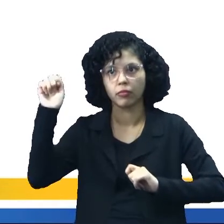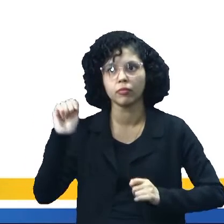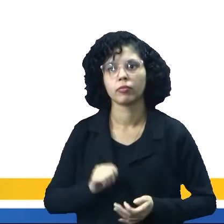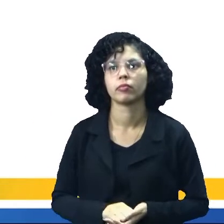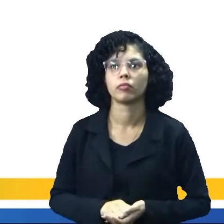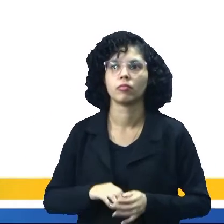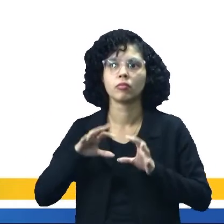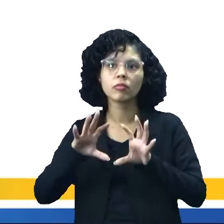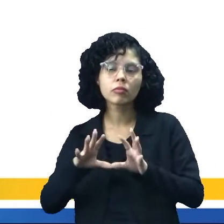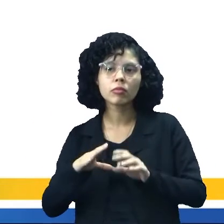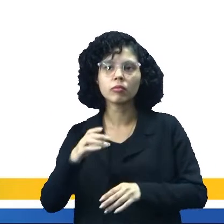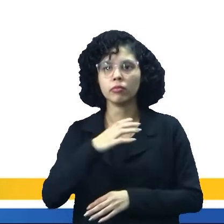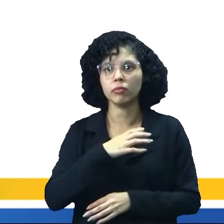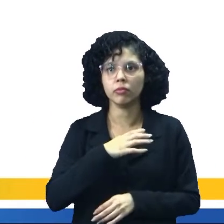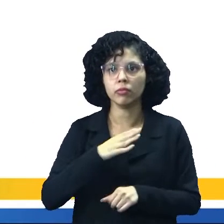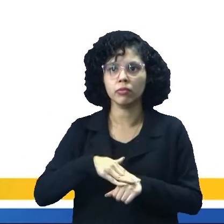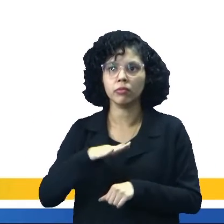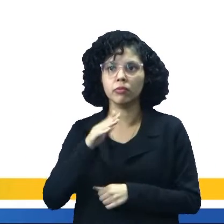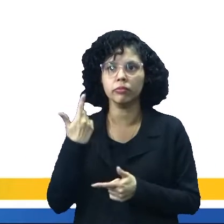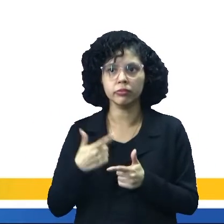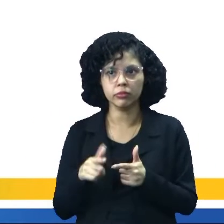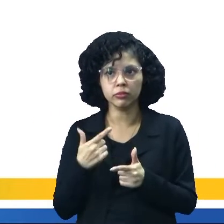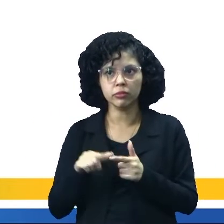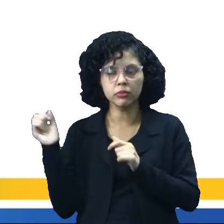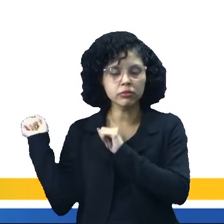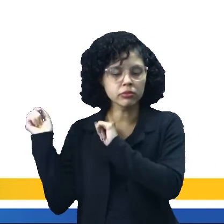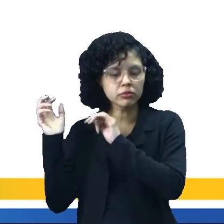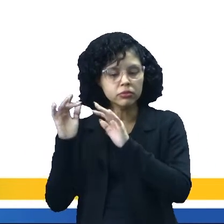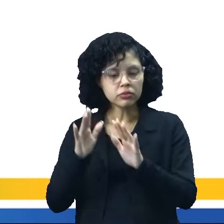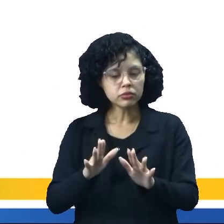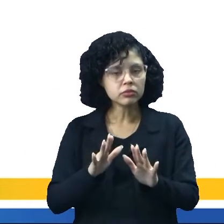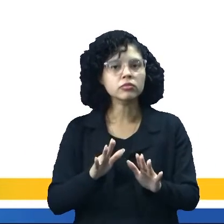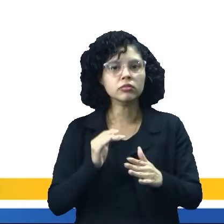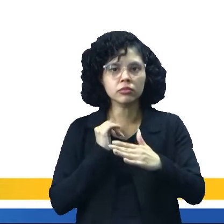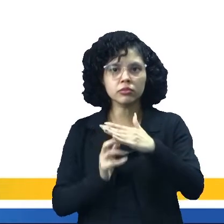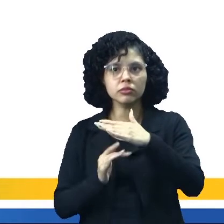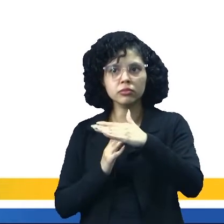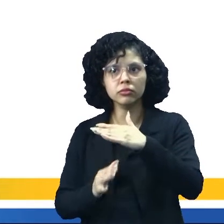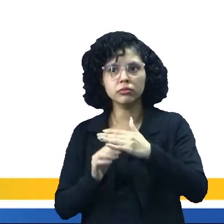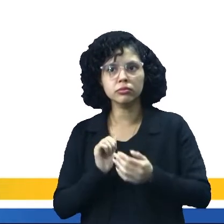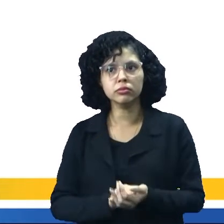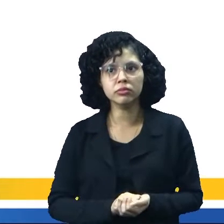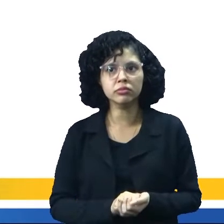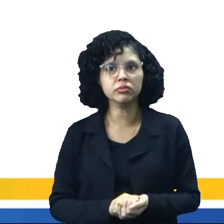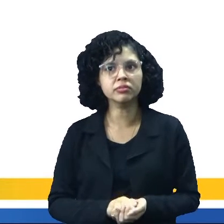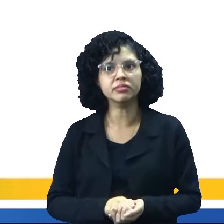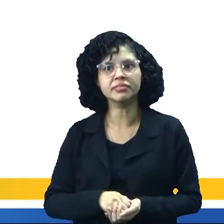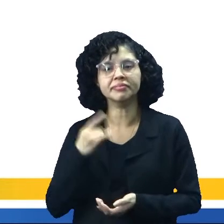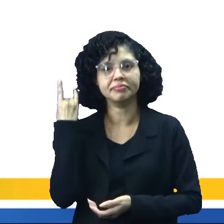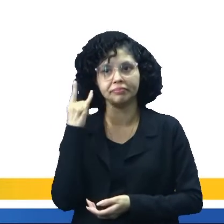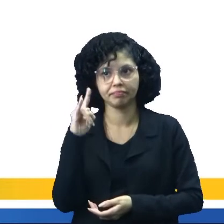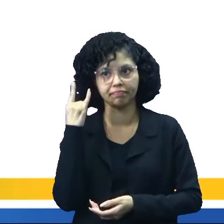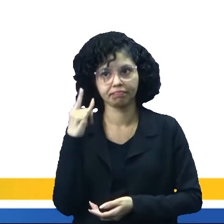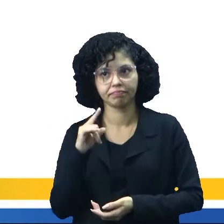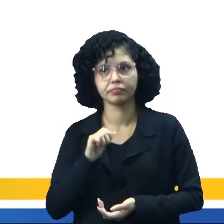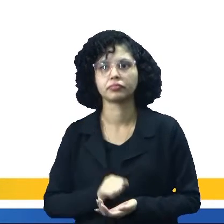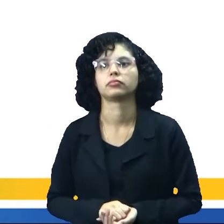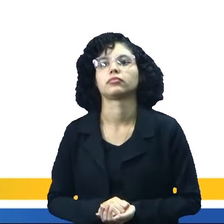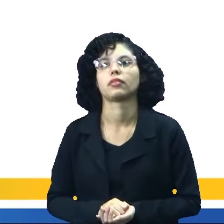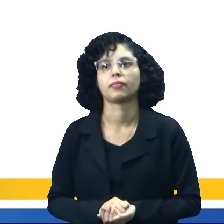Acre. E a cidade mais afetada pela chegada desses imigrantes foi Brasileia. Tá?